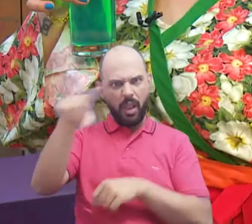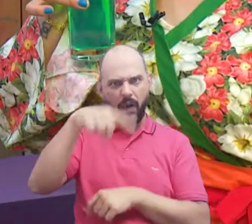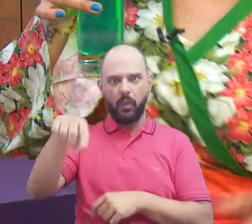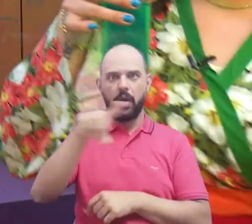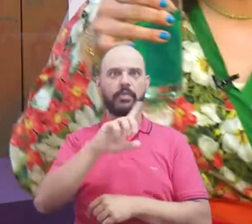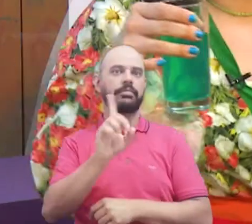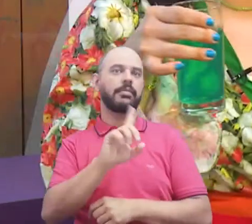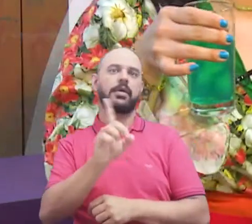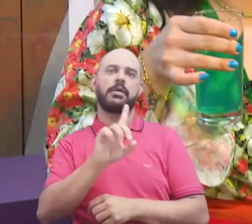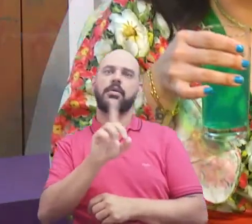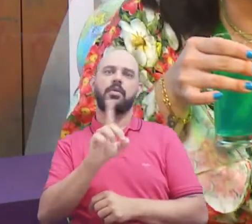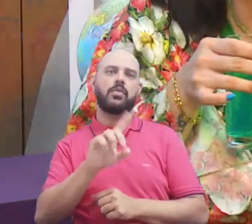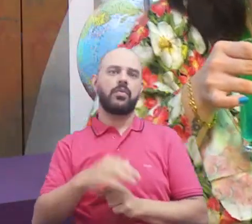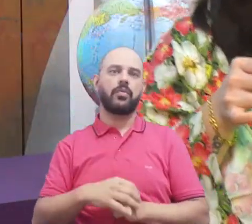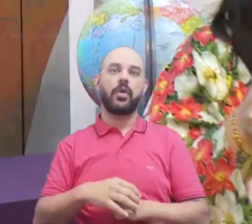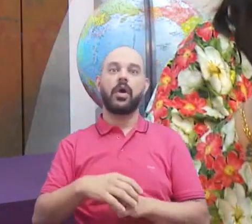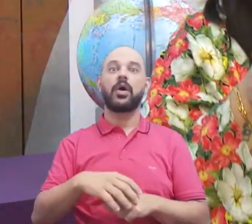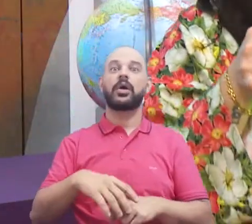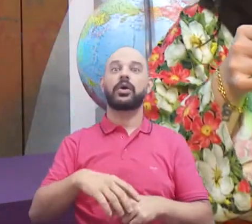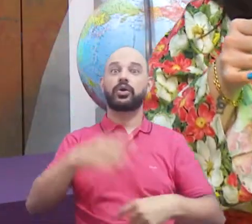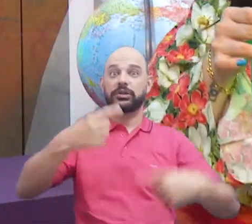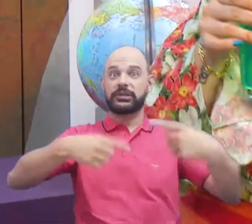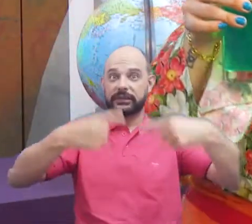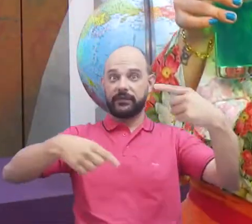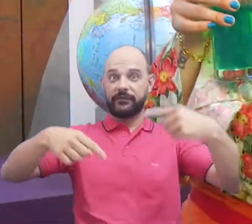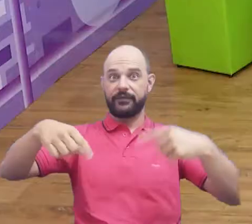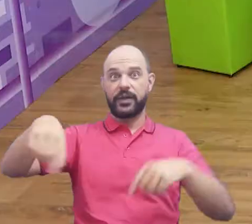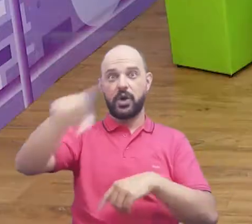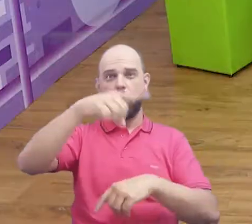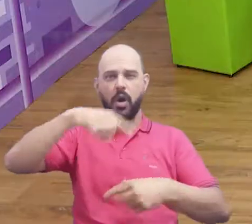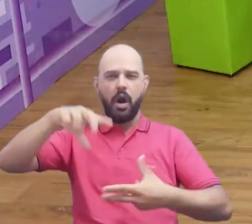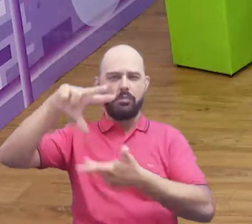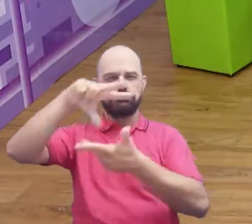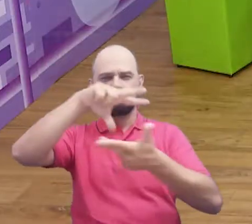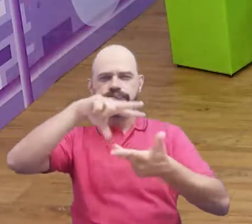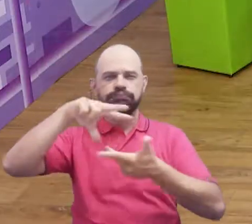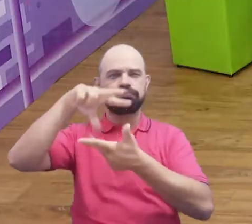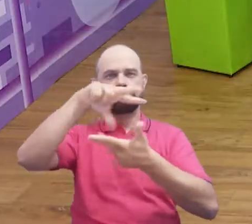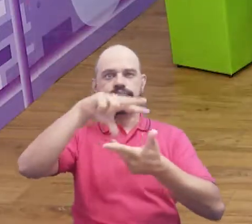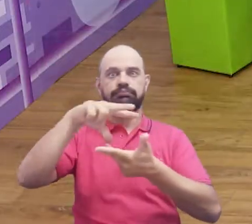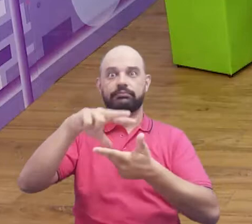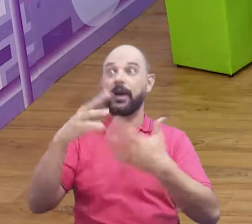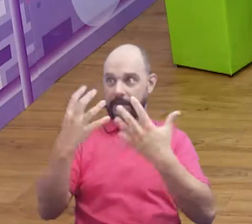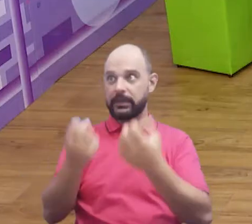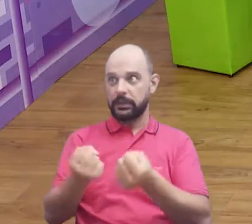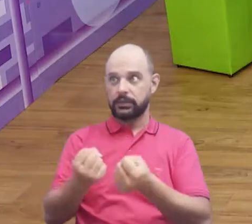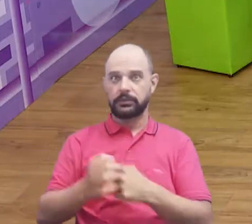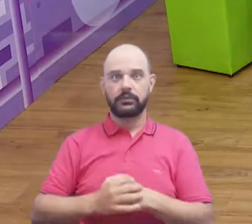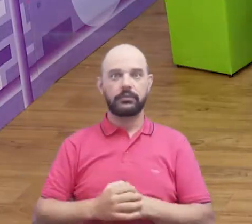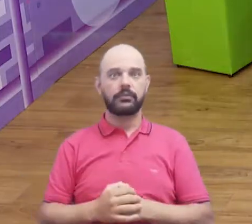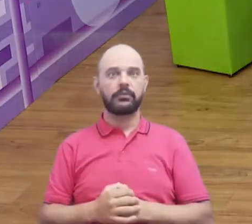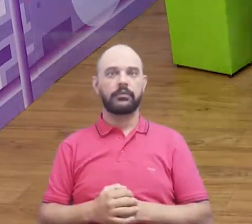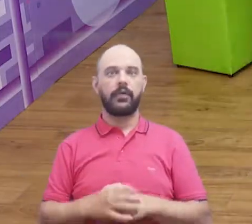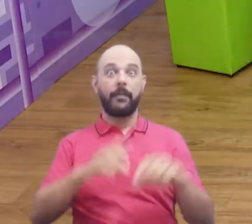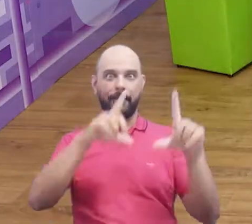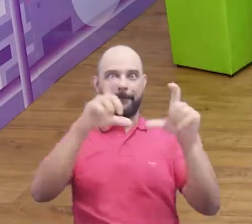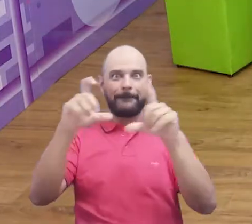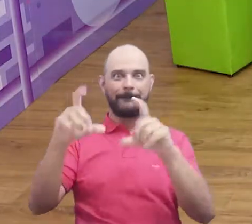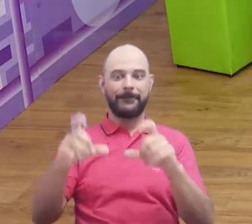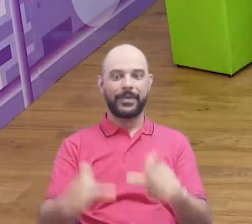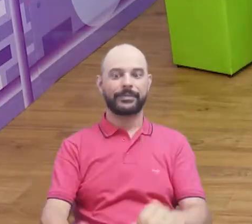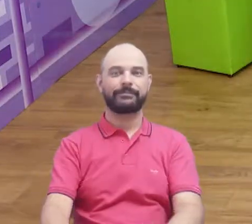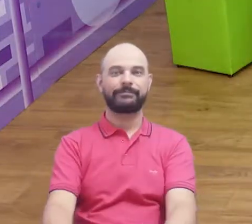Não! O desafio é procurar formas no laboratório. Então vamos lá! Vou pegar as câmeras.